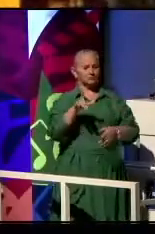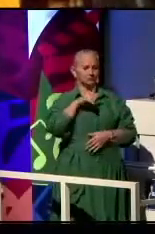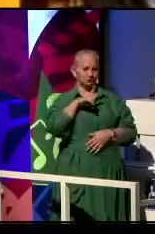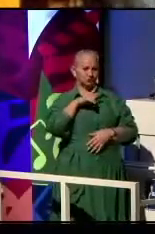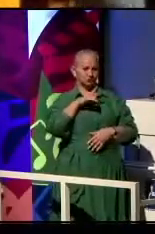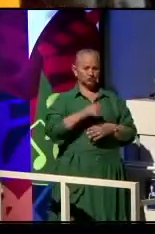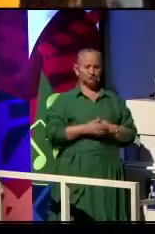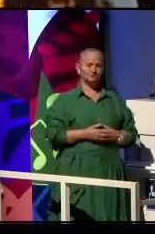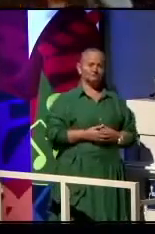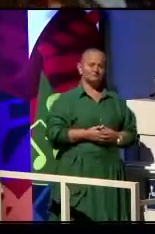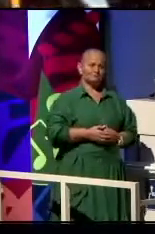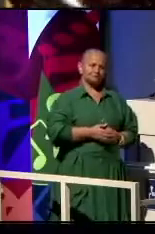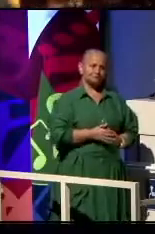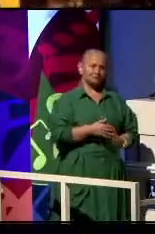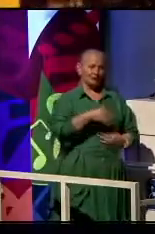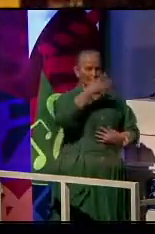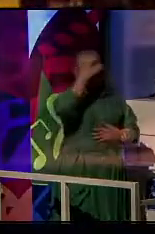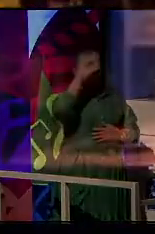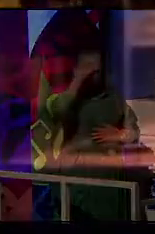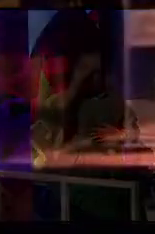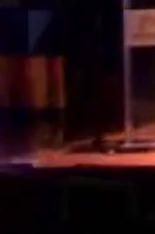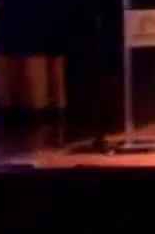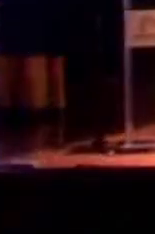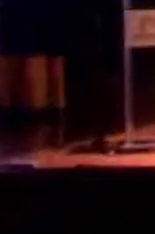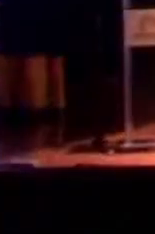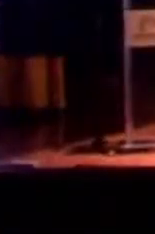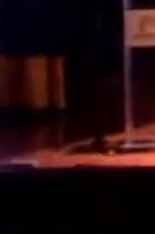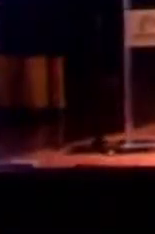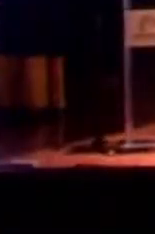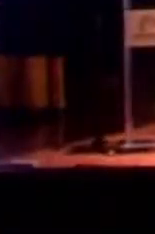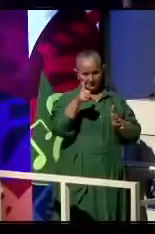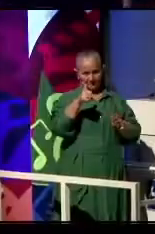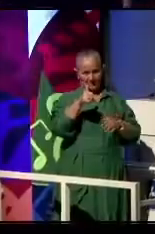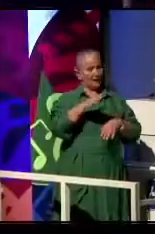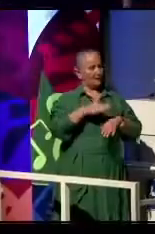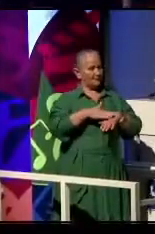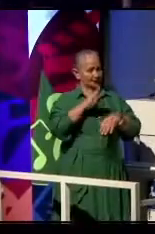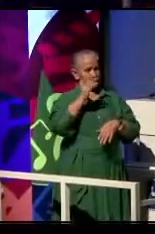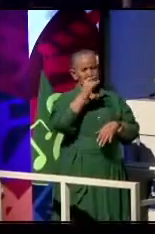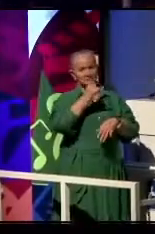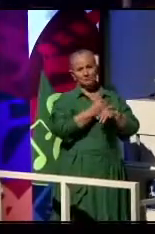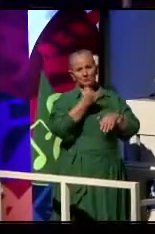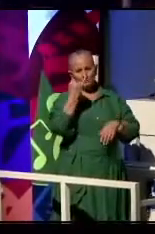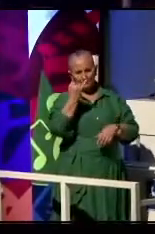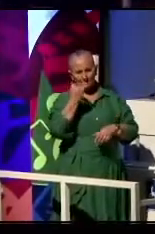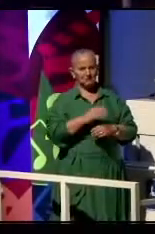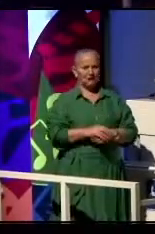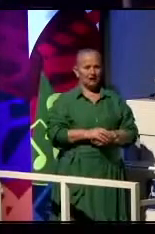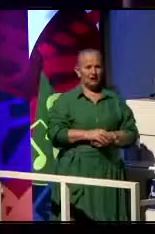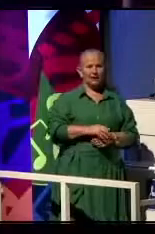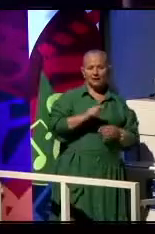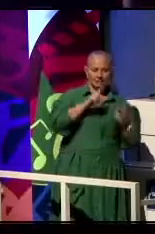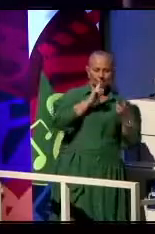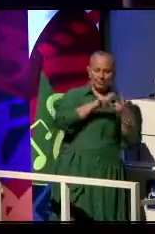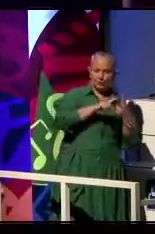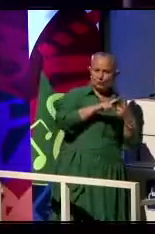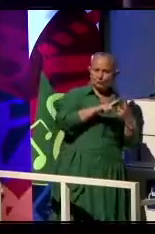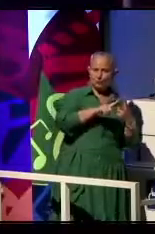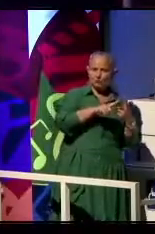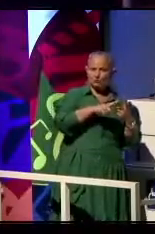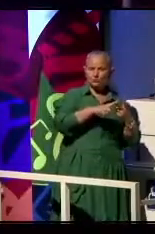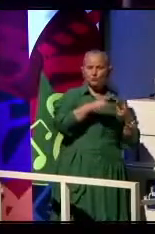Milton Nascimento como aquela figura central, aquele amigo extremamente talentoso, que toca de um jeito